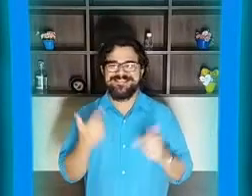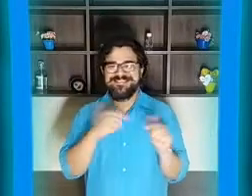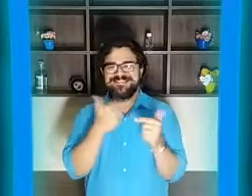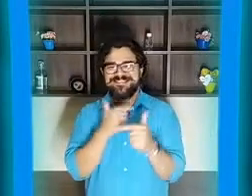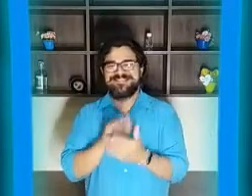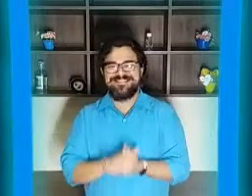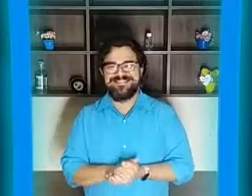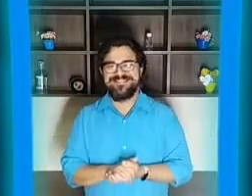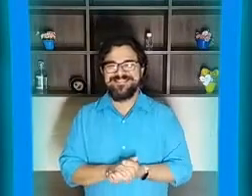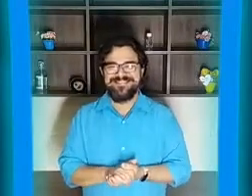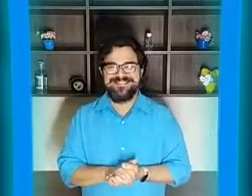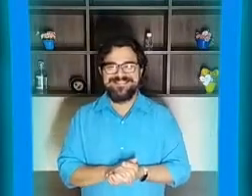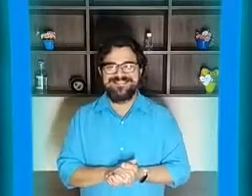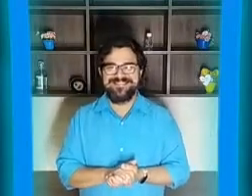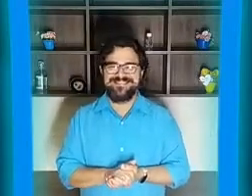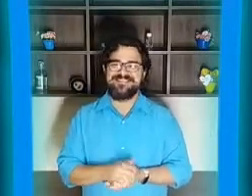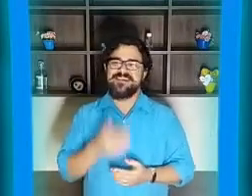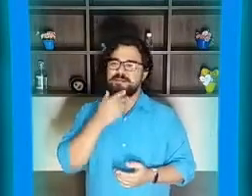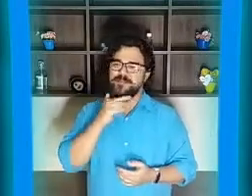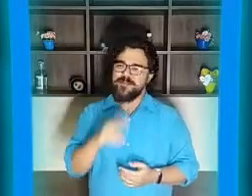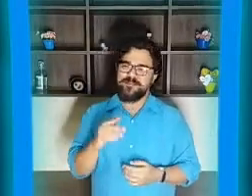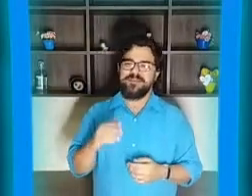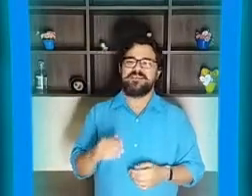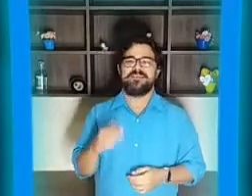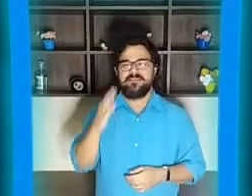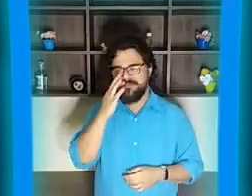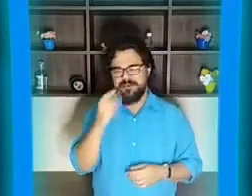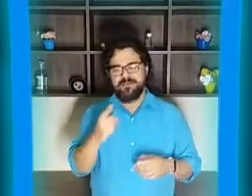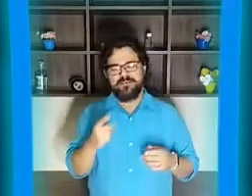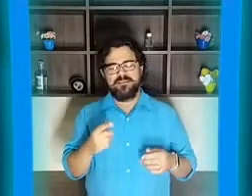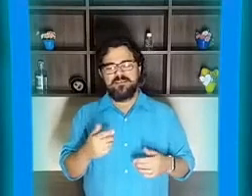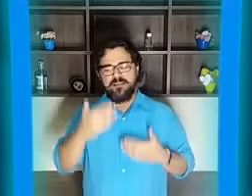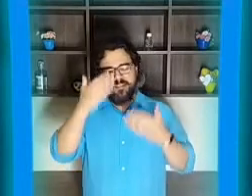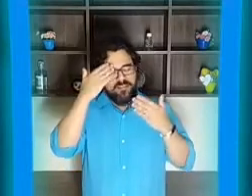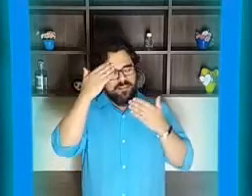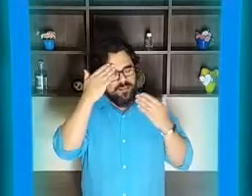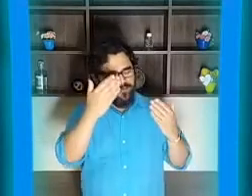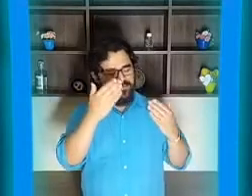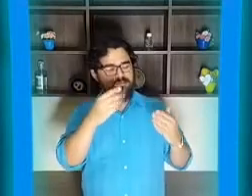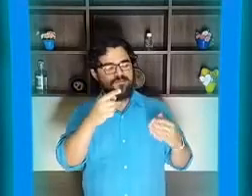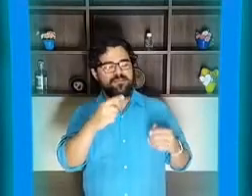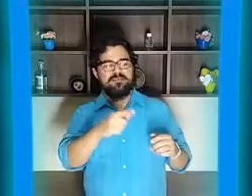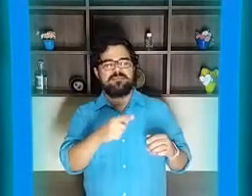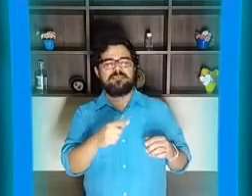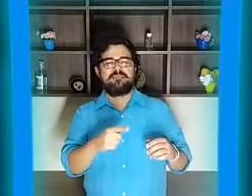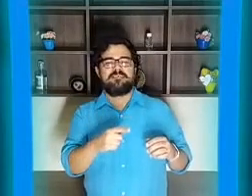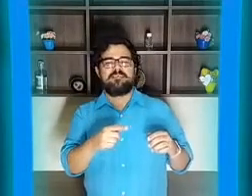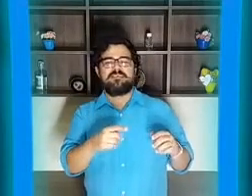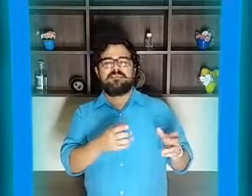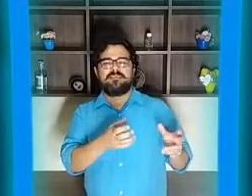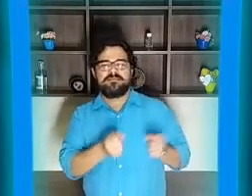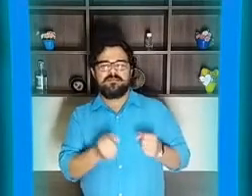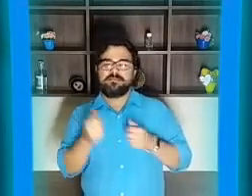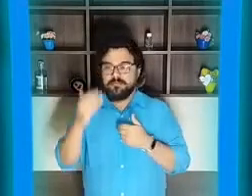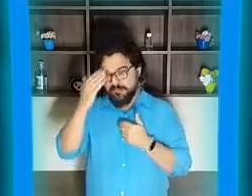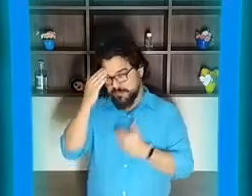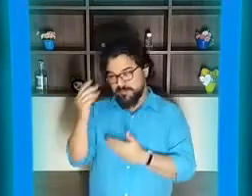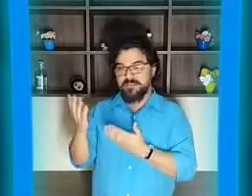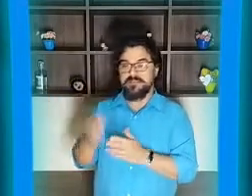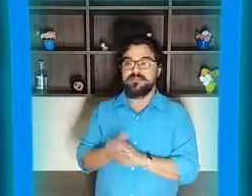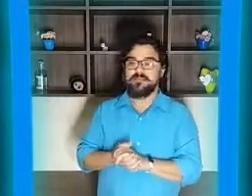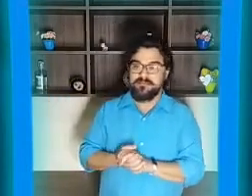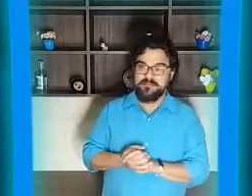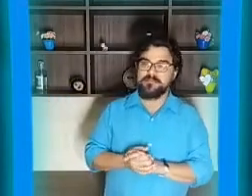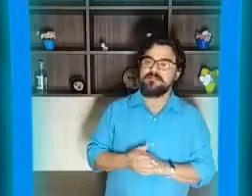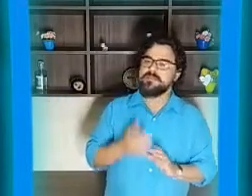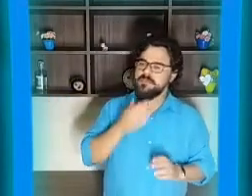Ô, meu irmão, que honra te receber aqui, cara. Valeu. Obrigada. Alegria desculpa toda minha. Desculpa o avançado da hora, mas